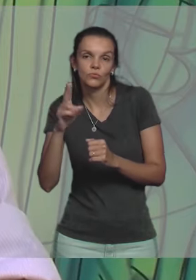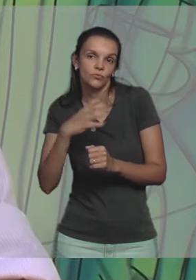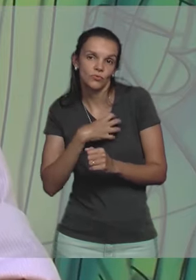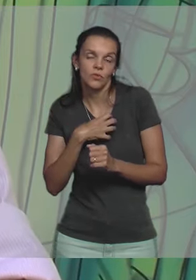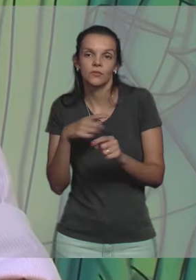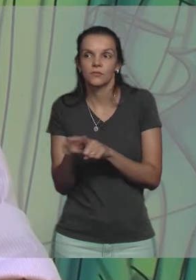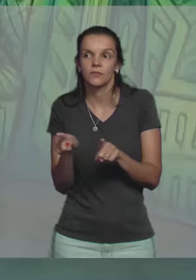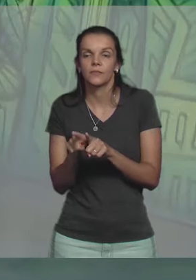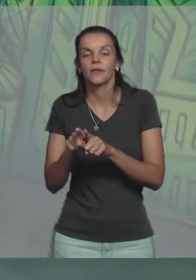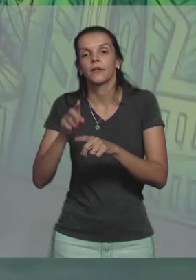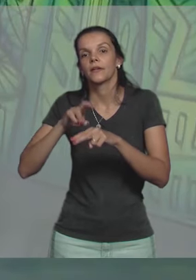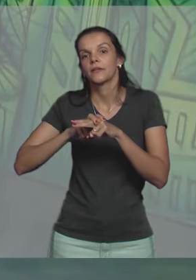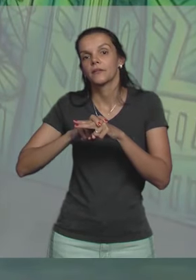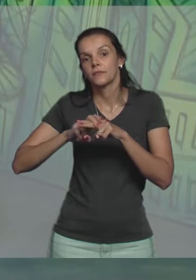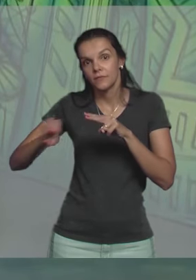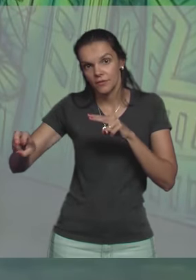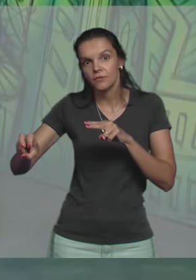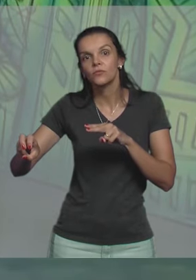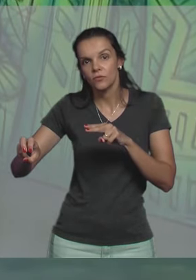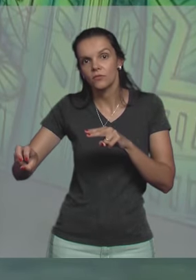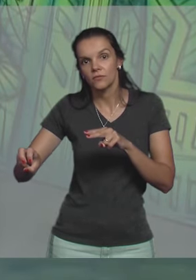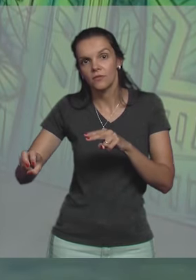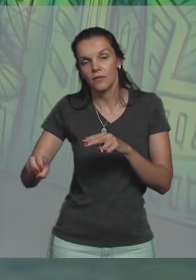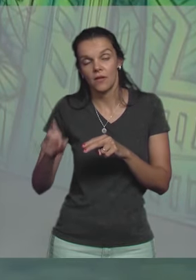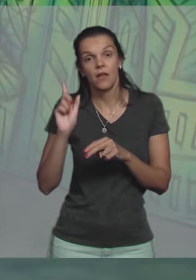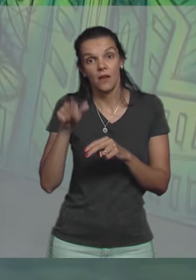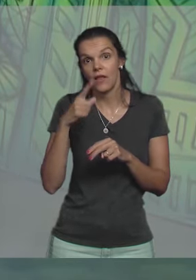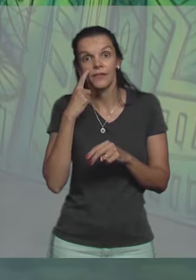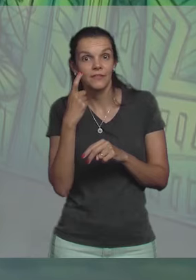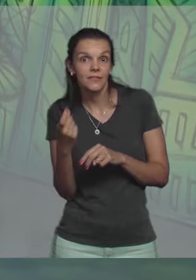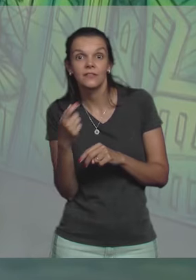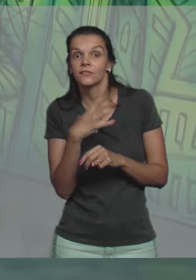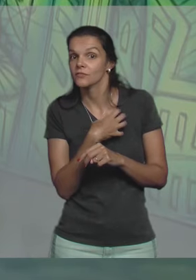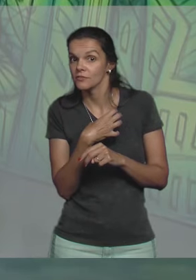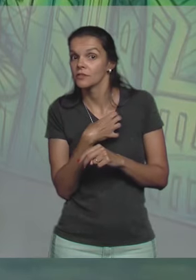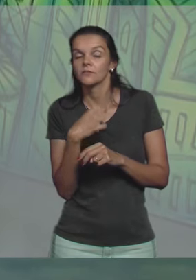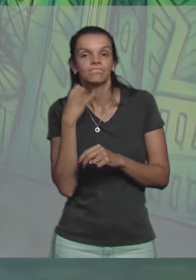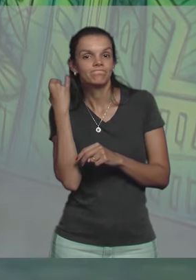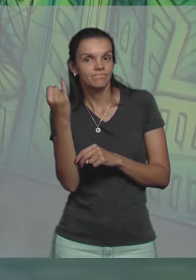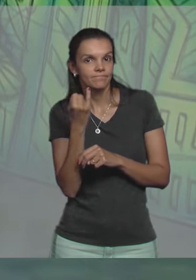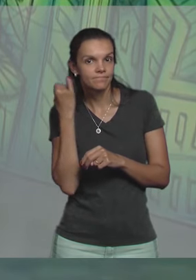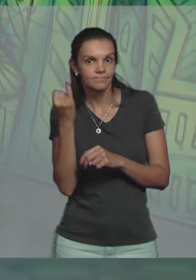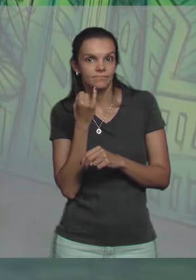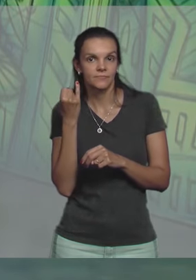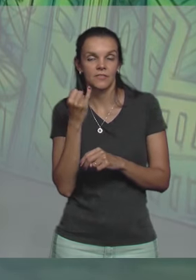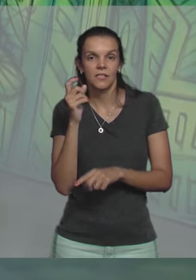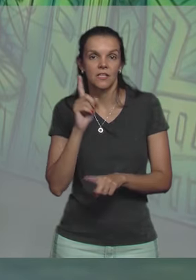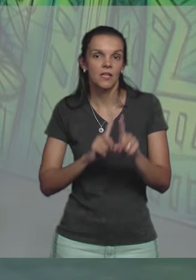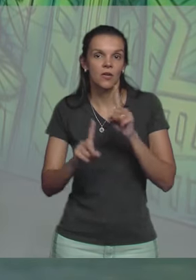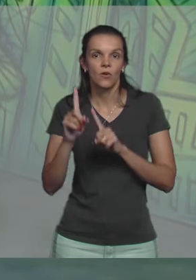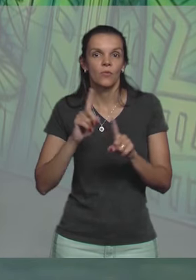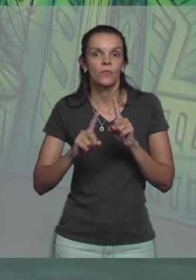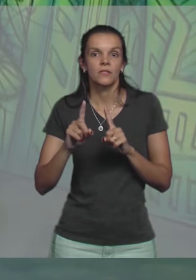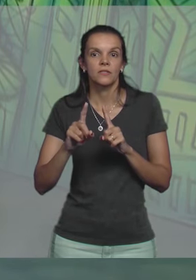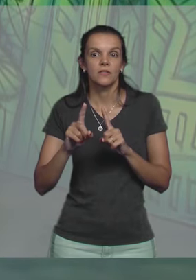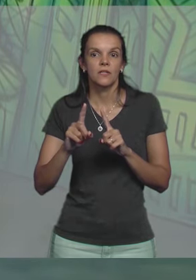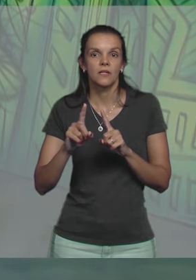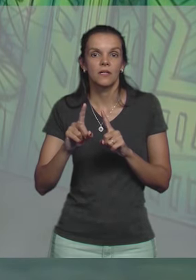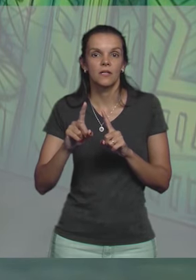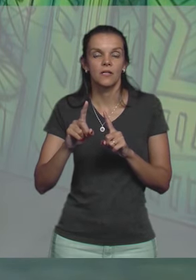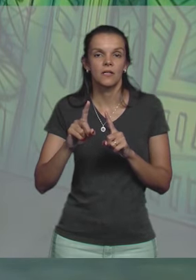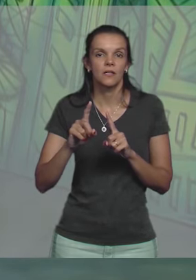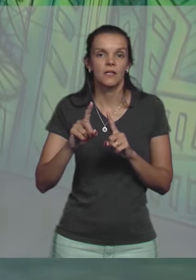O metrô, por exemplo, é um outro modal interessante, muito importante, que nem todas as capitais têm. Porto Alegre, por exemplo, não tem